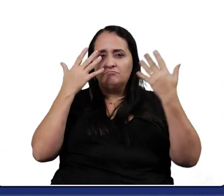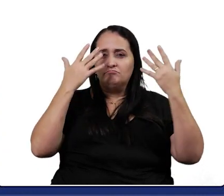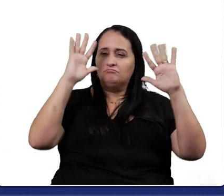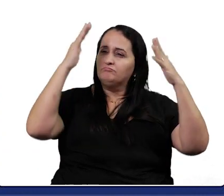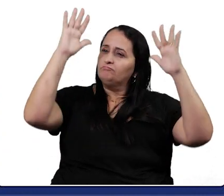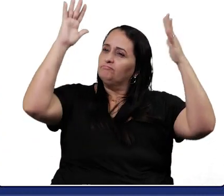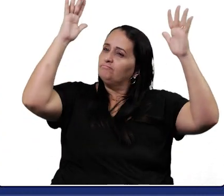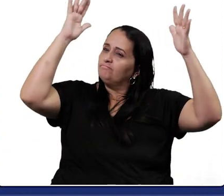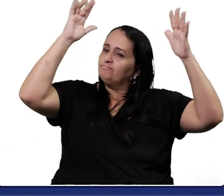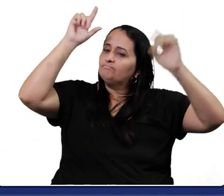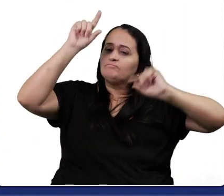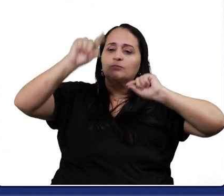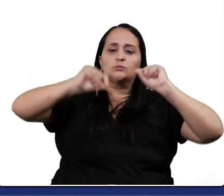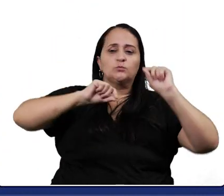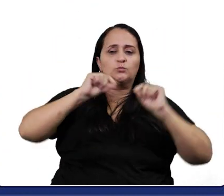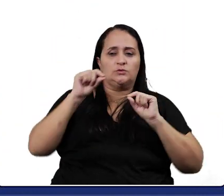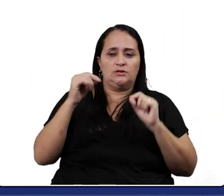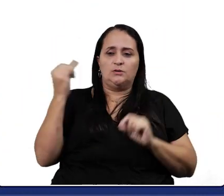mas competir,